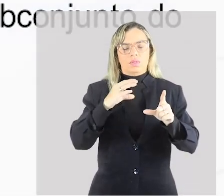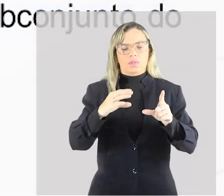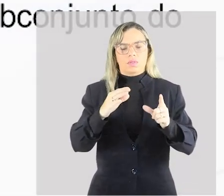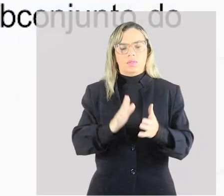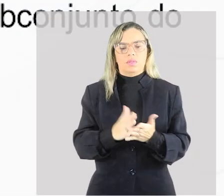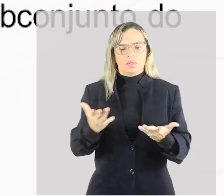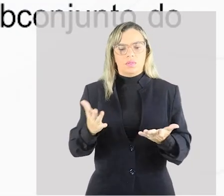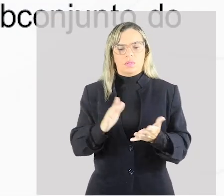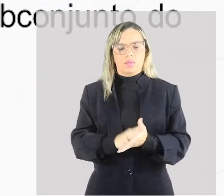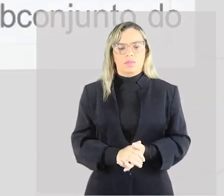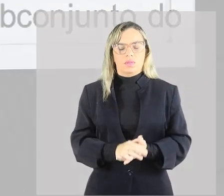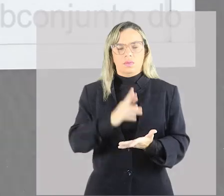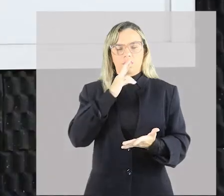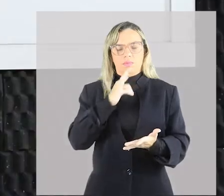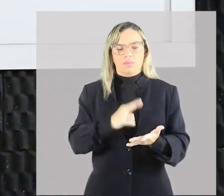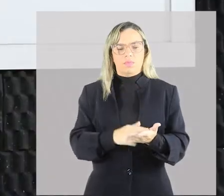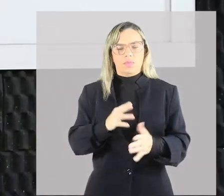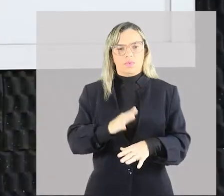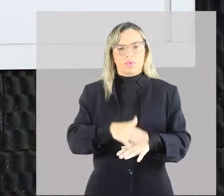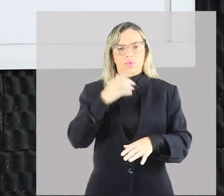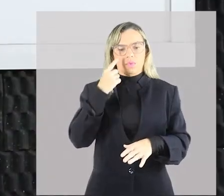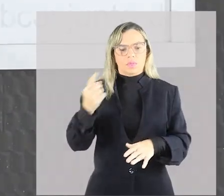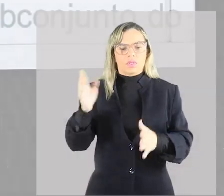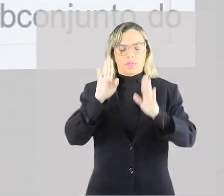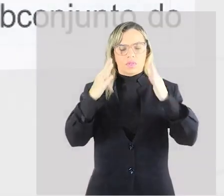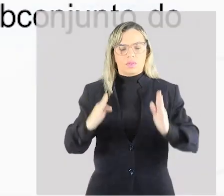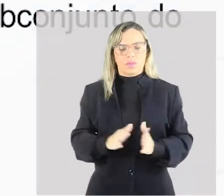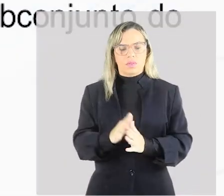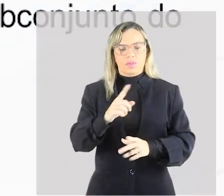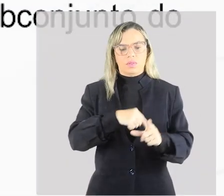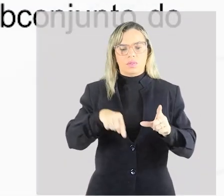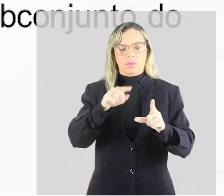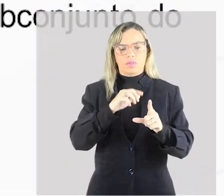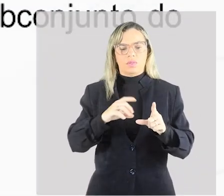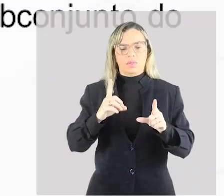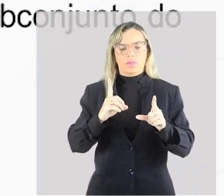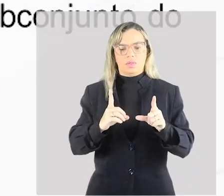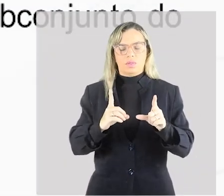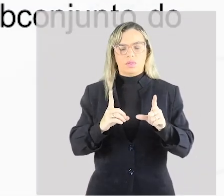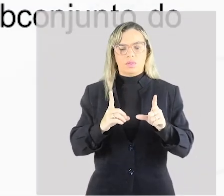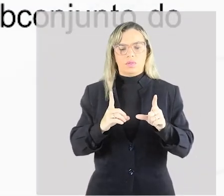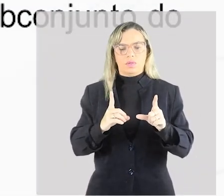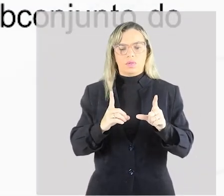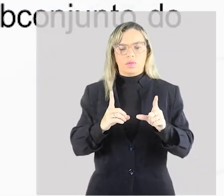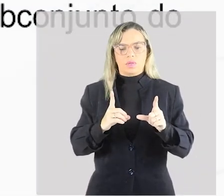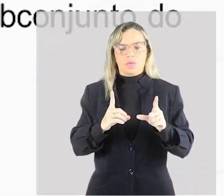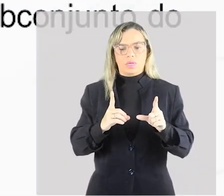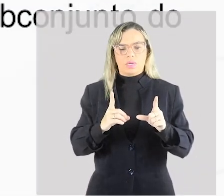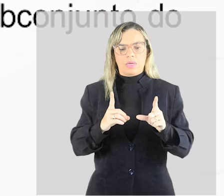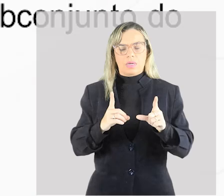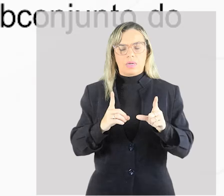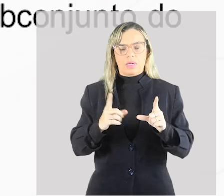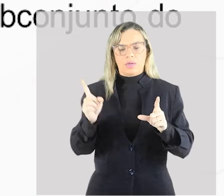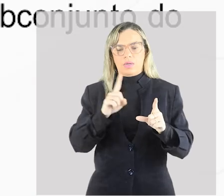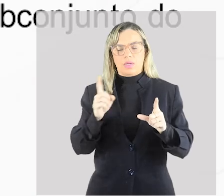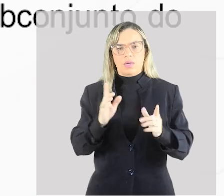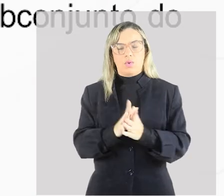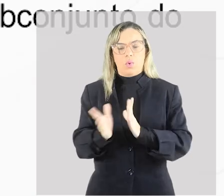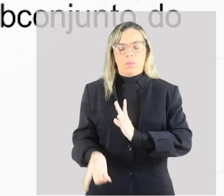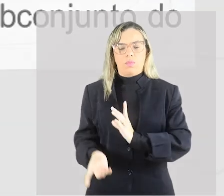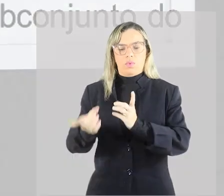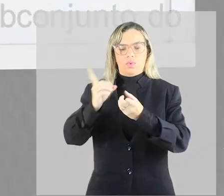A resposta é a letra C. Mas vamos ver as outras? O conjunto dos naturais é um subconjunto do A. Não, é o